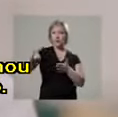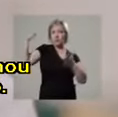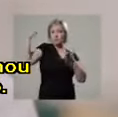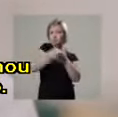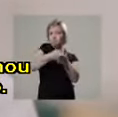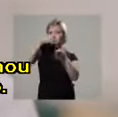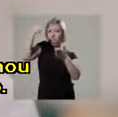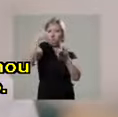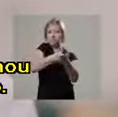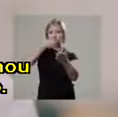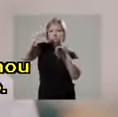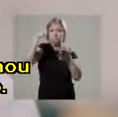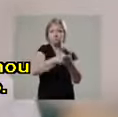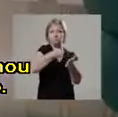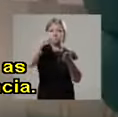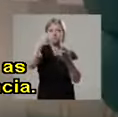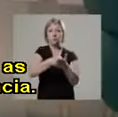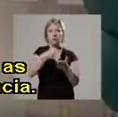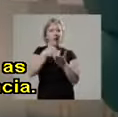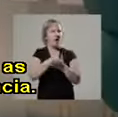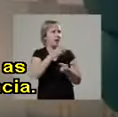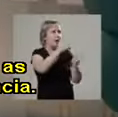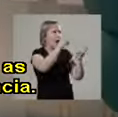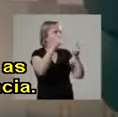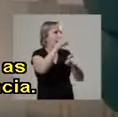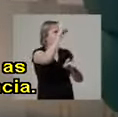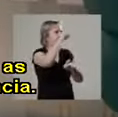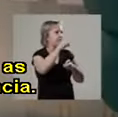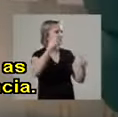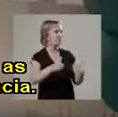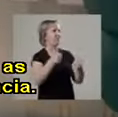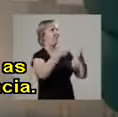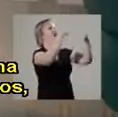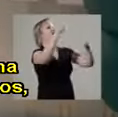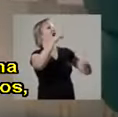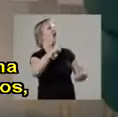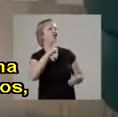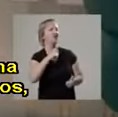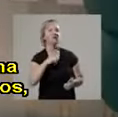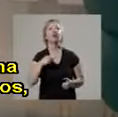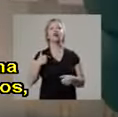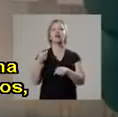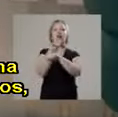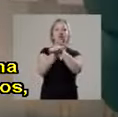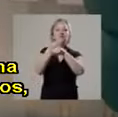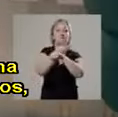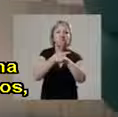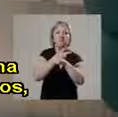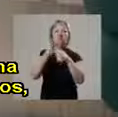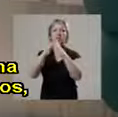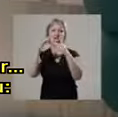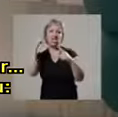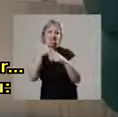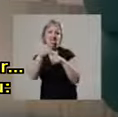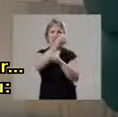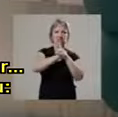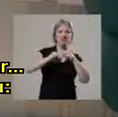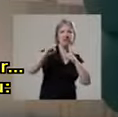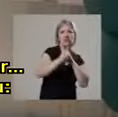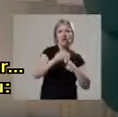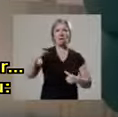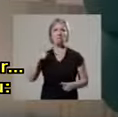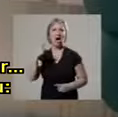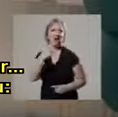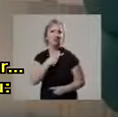Lourdes revolucionou o Brasil e o mundo. A Lourdes valorizou as pessoas com deficiência, a Lourdes buscou na sociedade empresários,